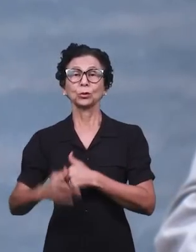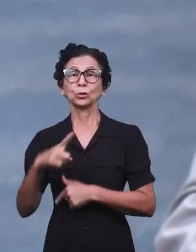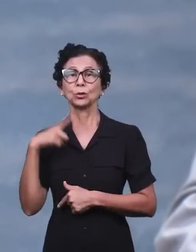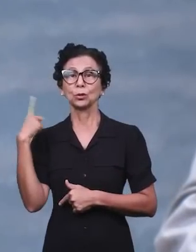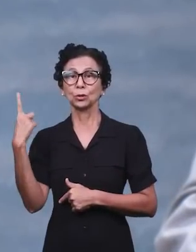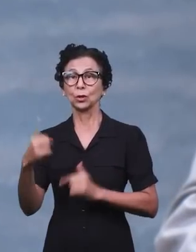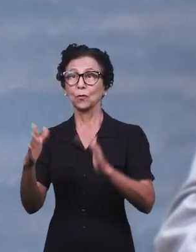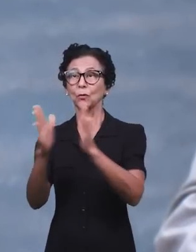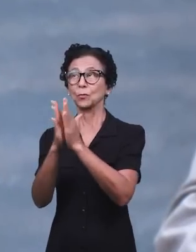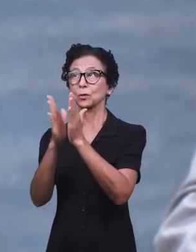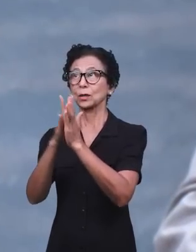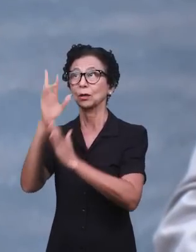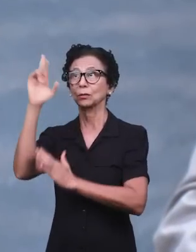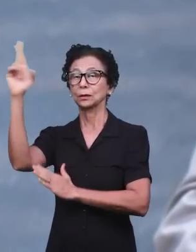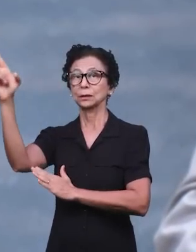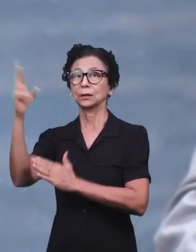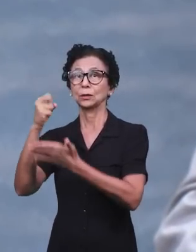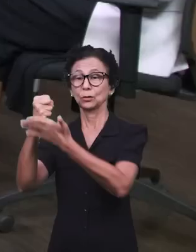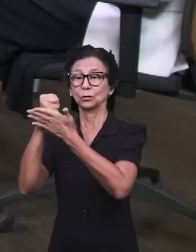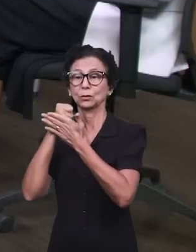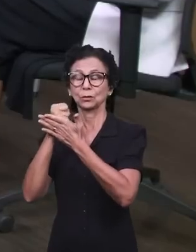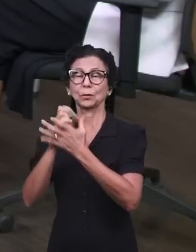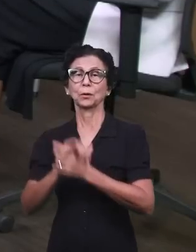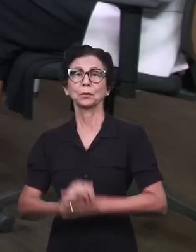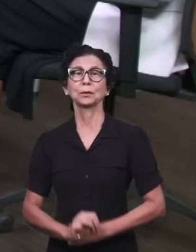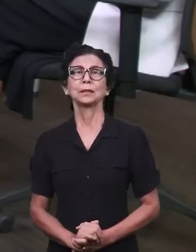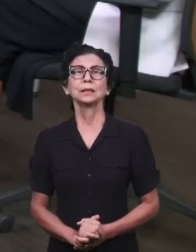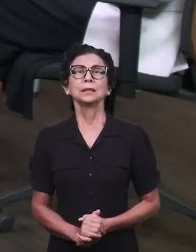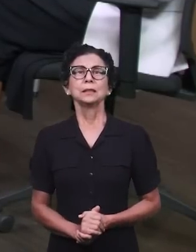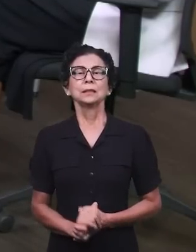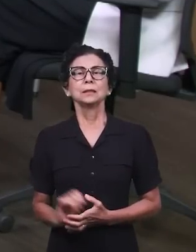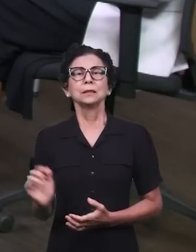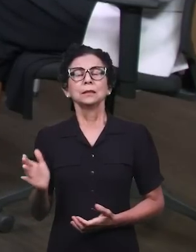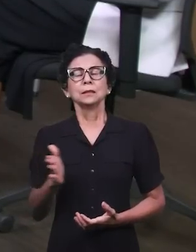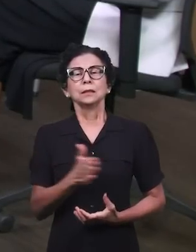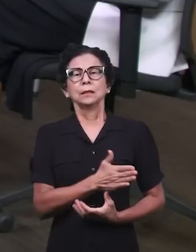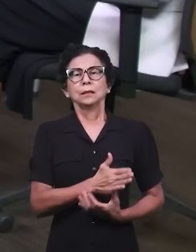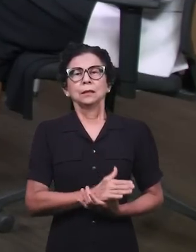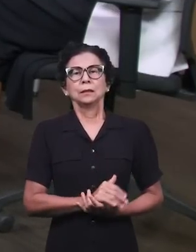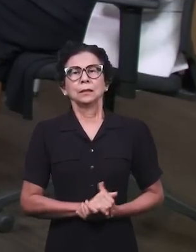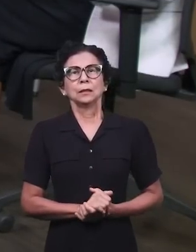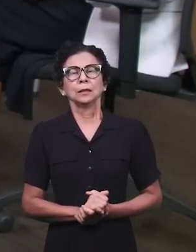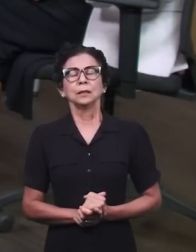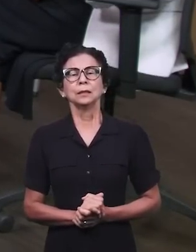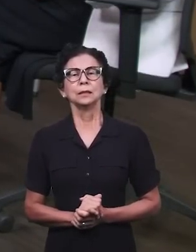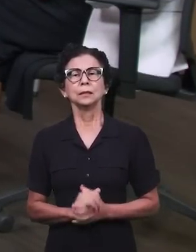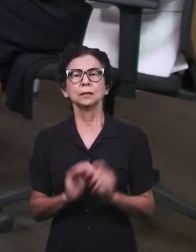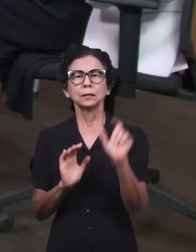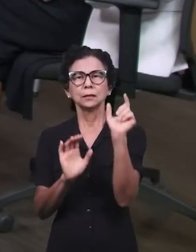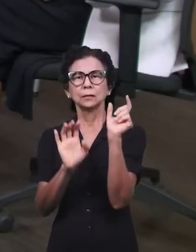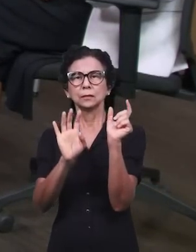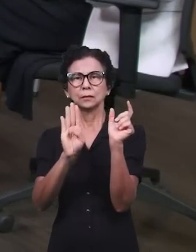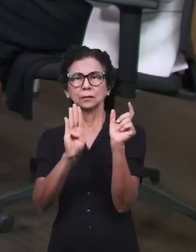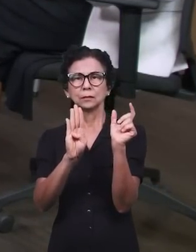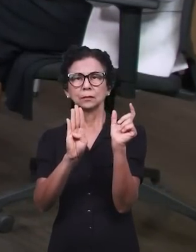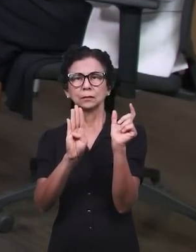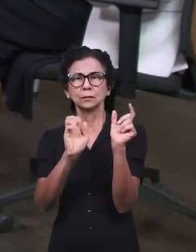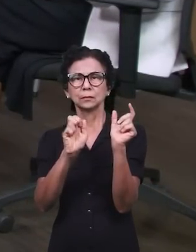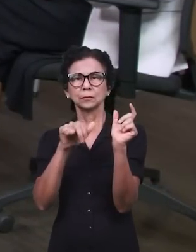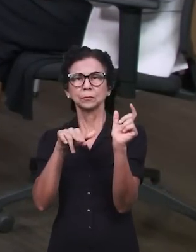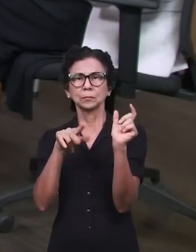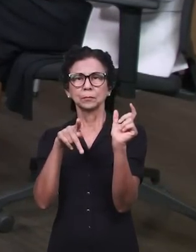para sermos ali amparados. Você falou sobre bunker, Alexandre. Você tem o bunker que é